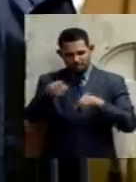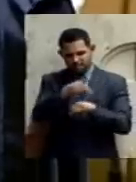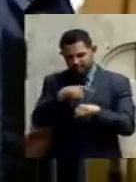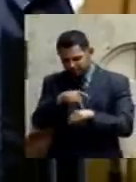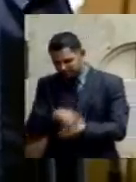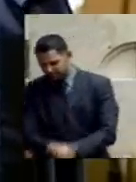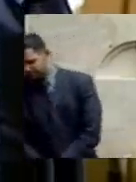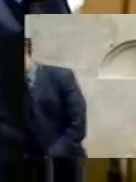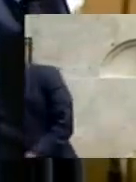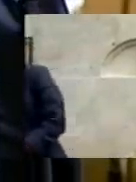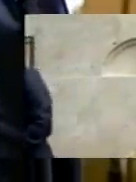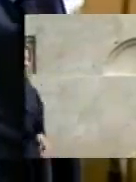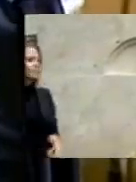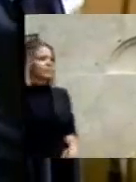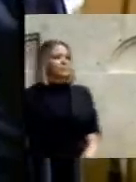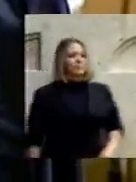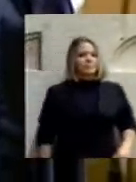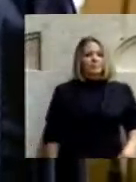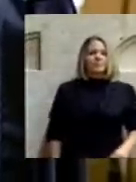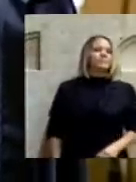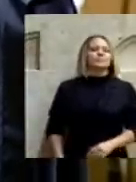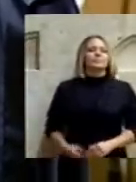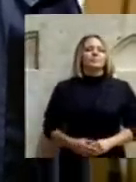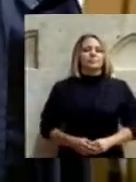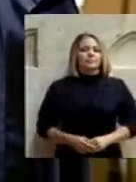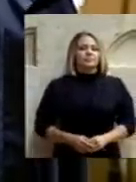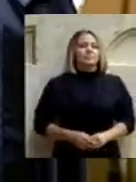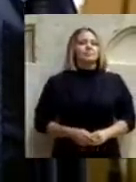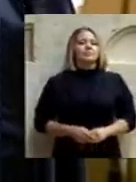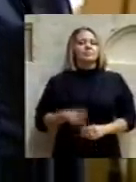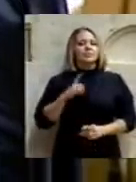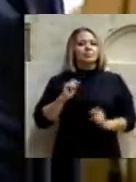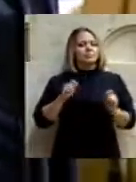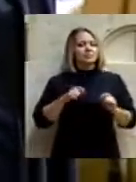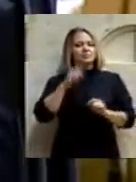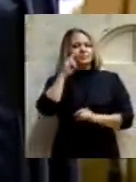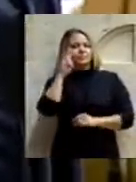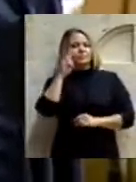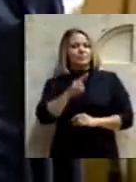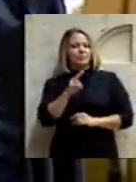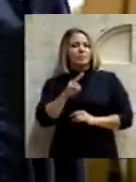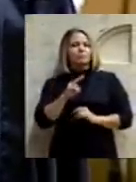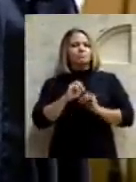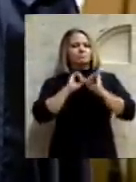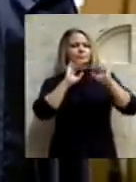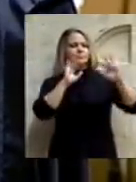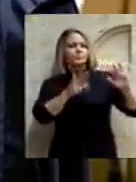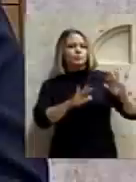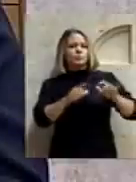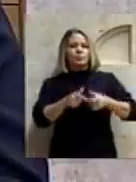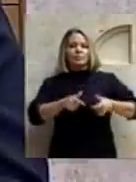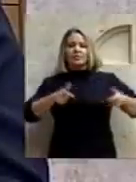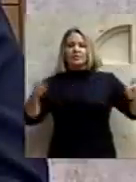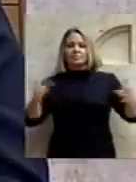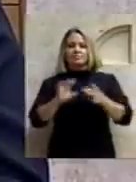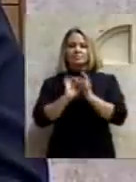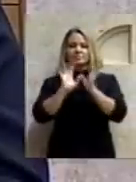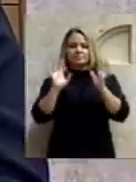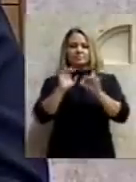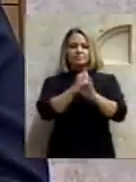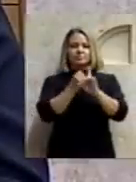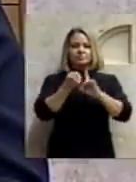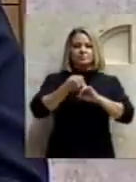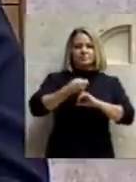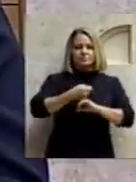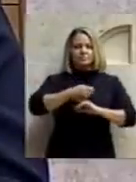nação que avança com o tempo sob seu comando, que almeja uma prosperidade ampla, democrática,